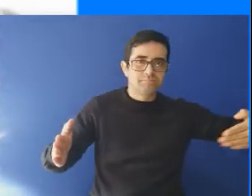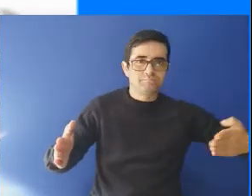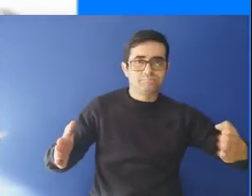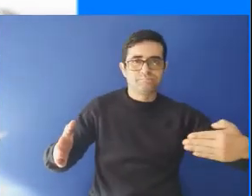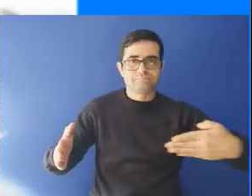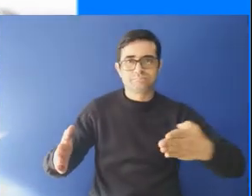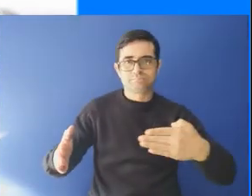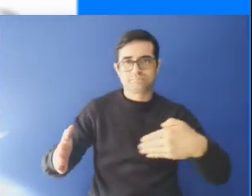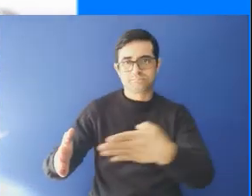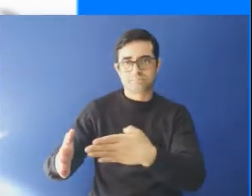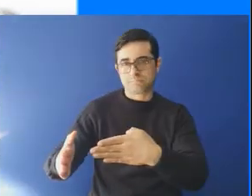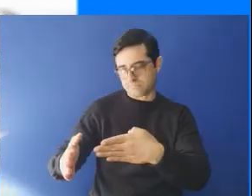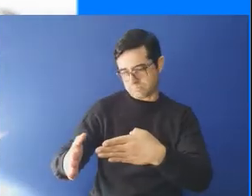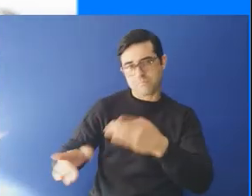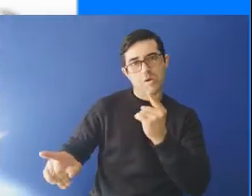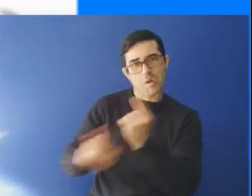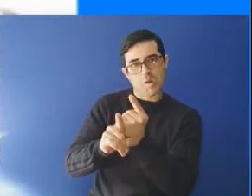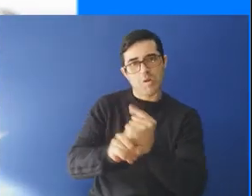carregado até os rios,